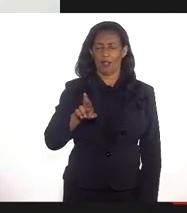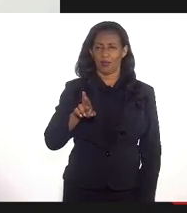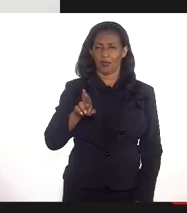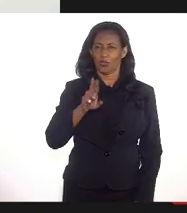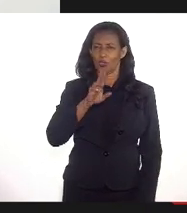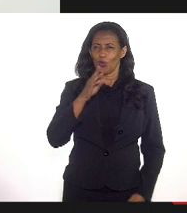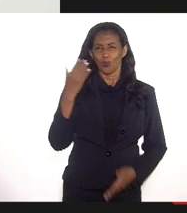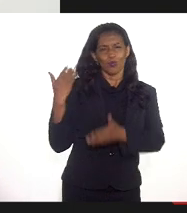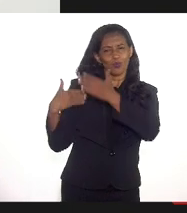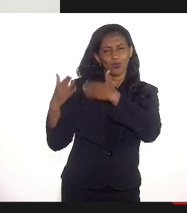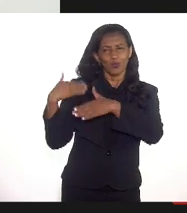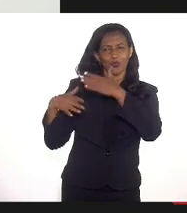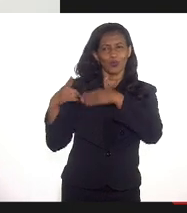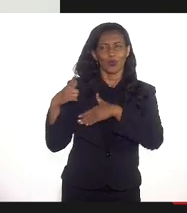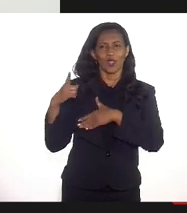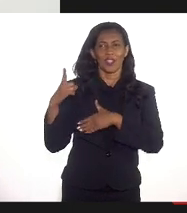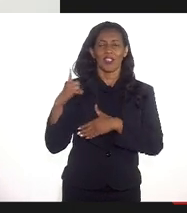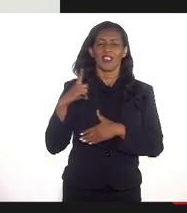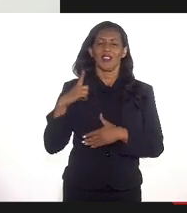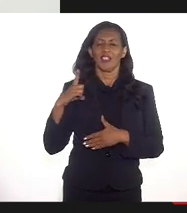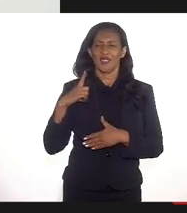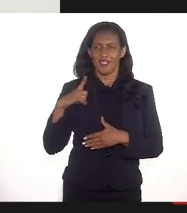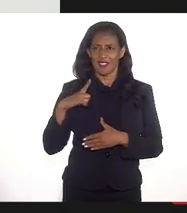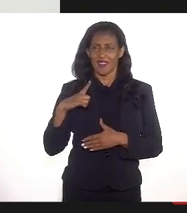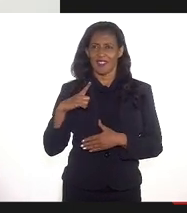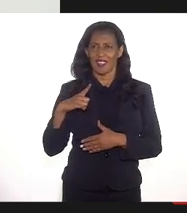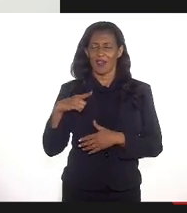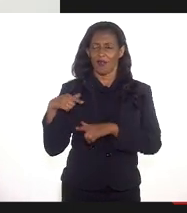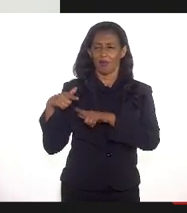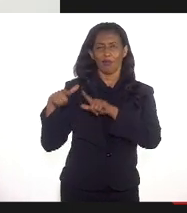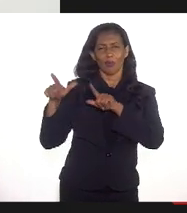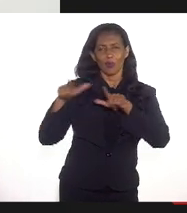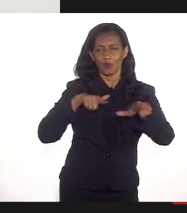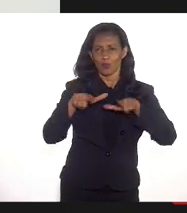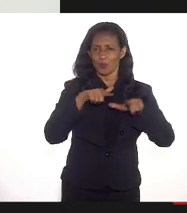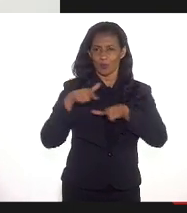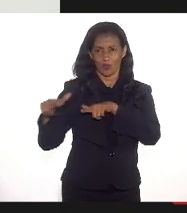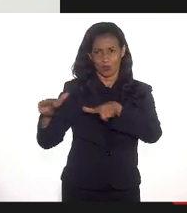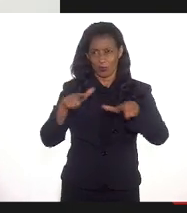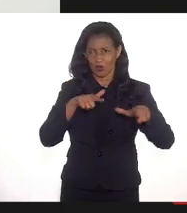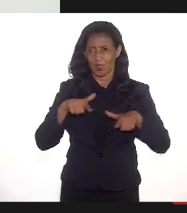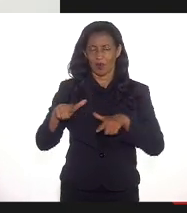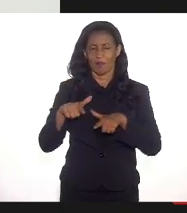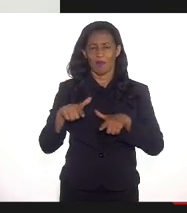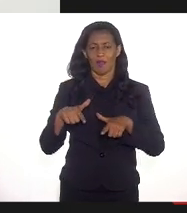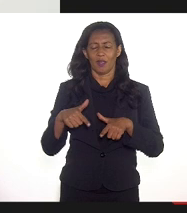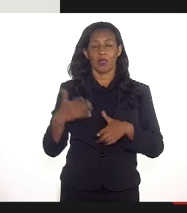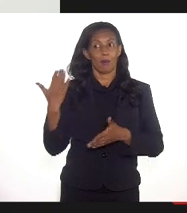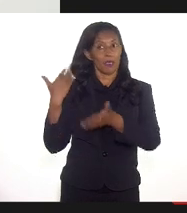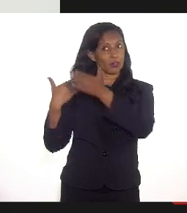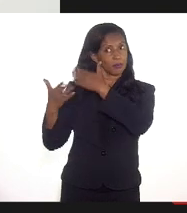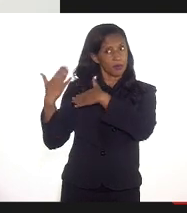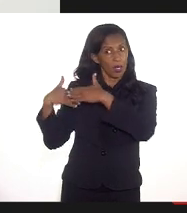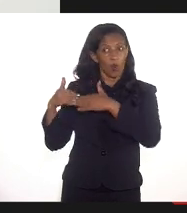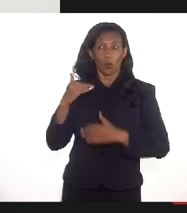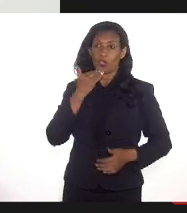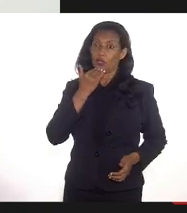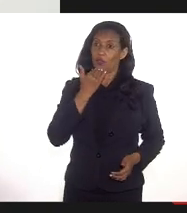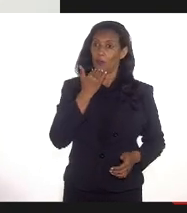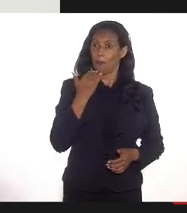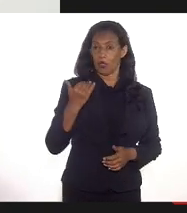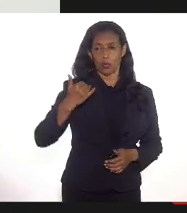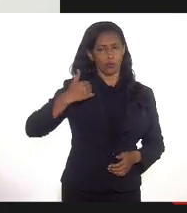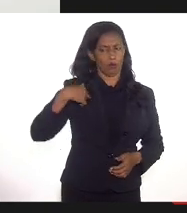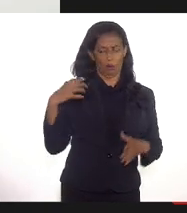uma demanda enorme por esse tipo de operação. Mas eles, na época que a gente fez o pedido, nós fomos